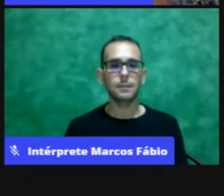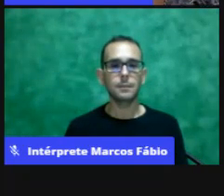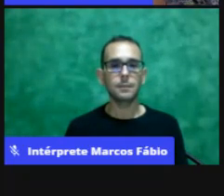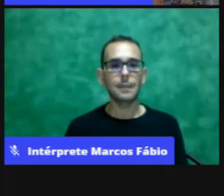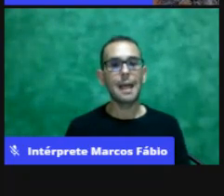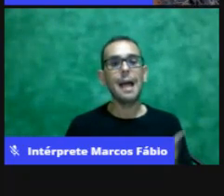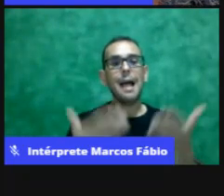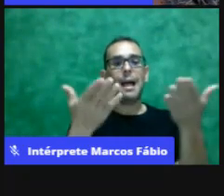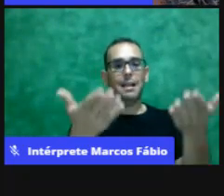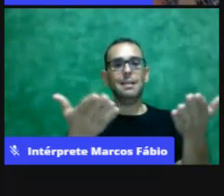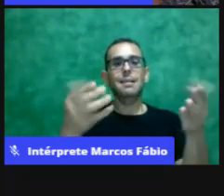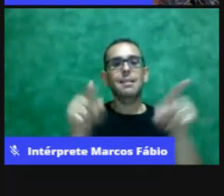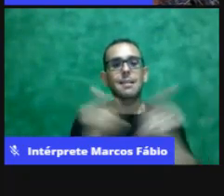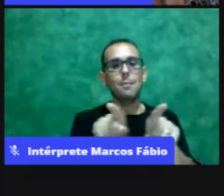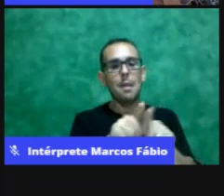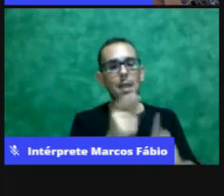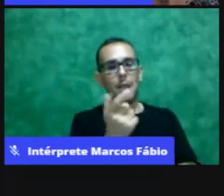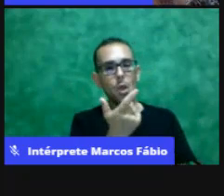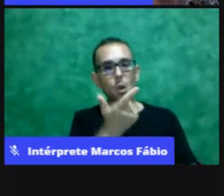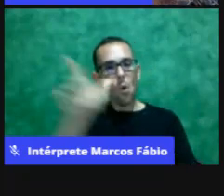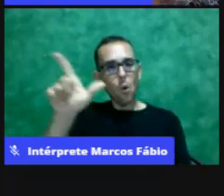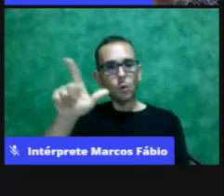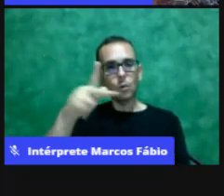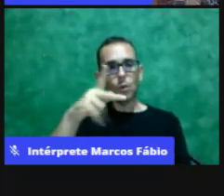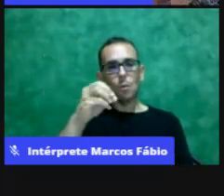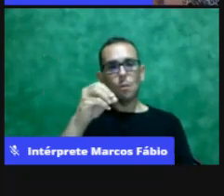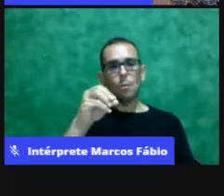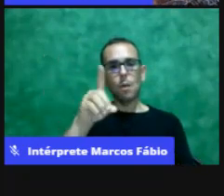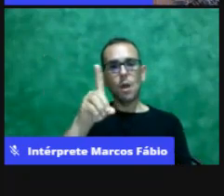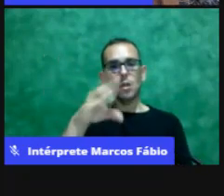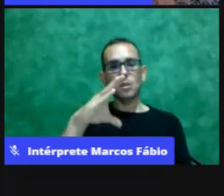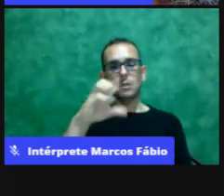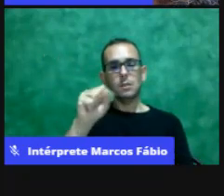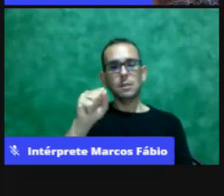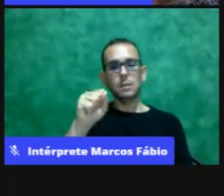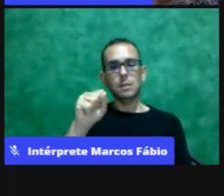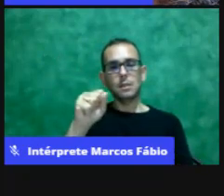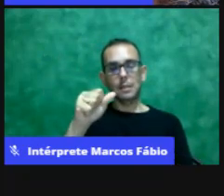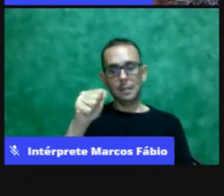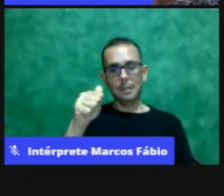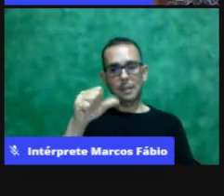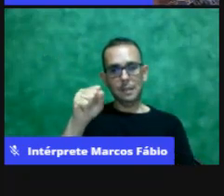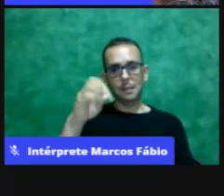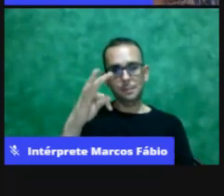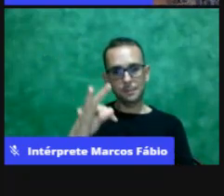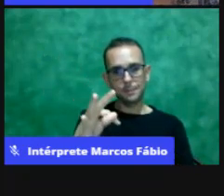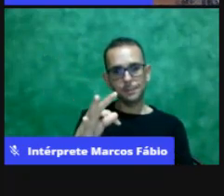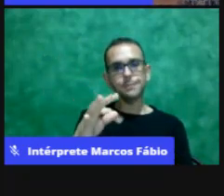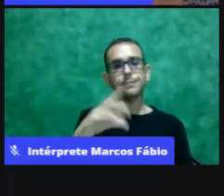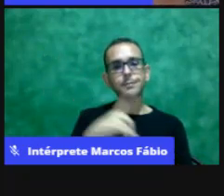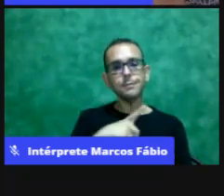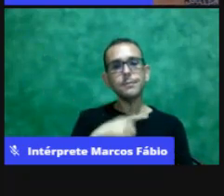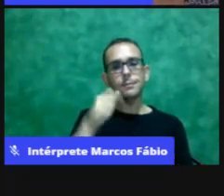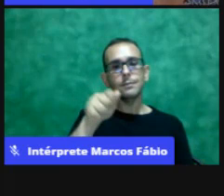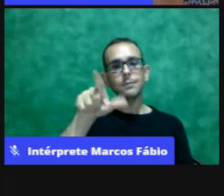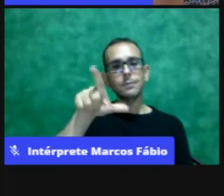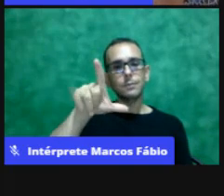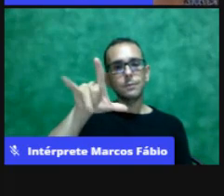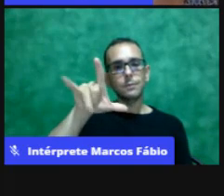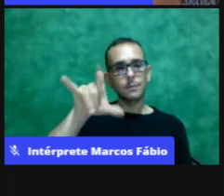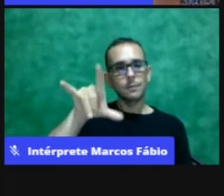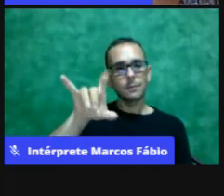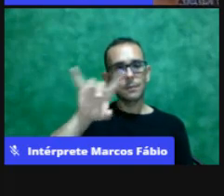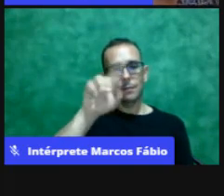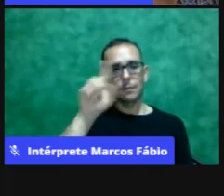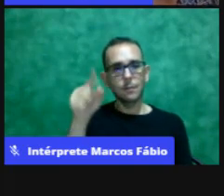E aqui também é um outro podcast, o Conta Pra Mim, podcast que tem no Instagram. Ele mostra o